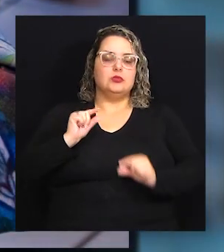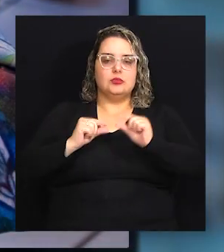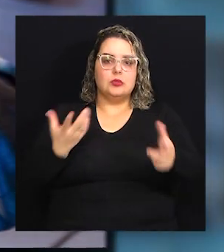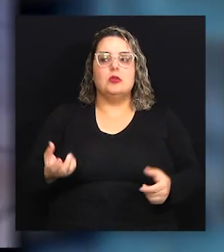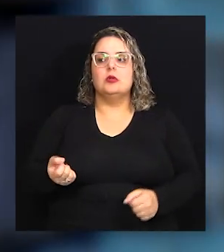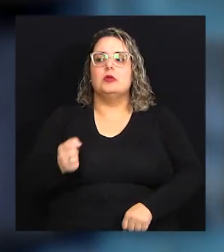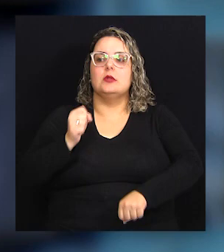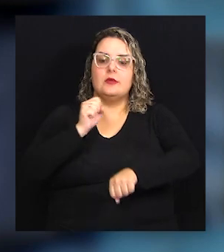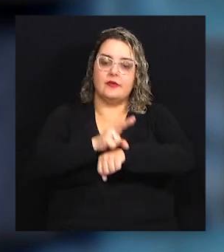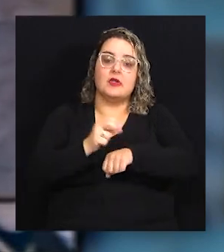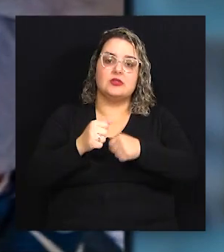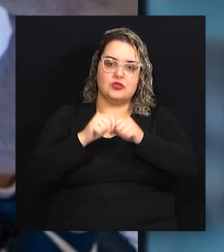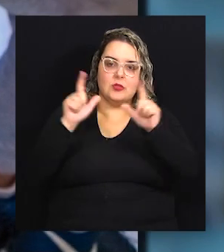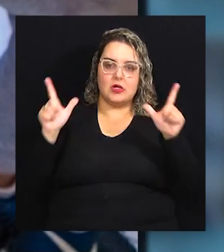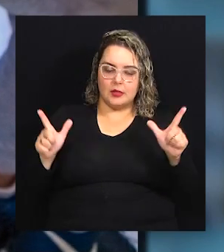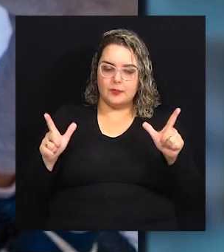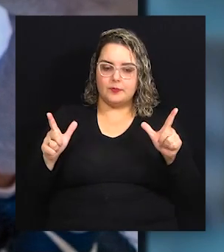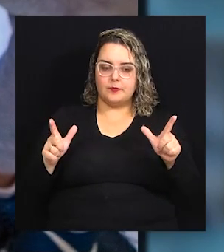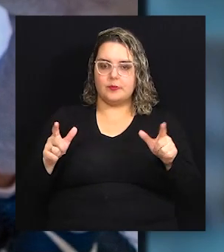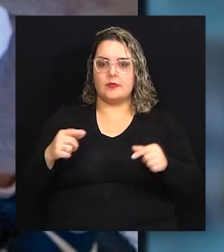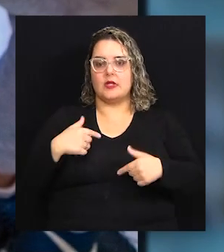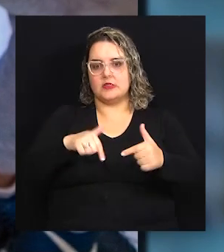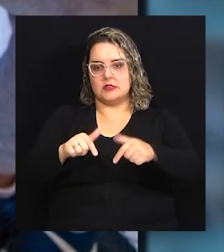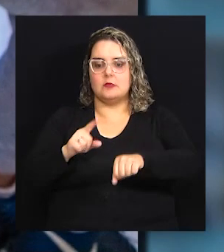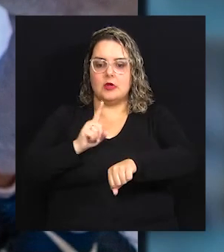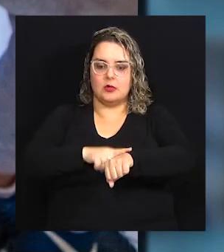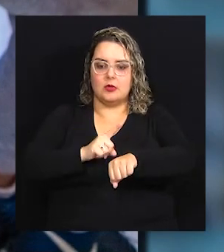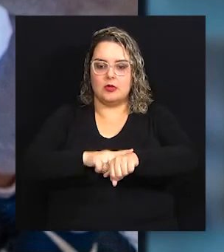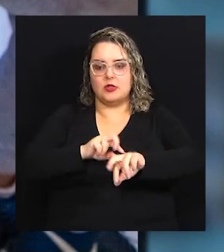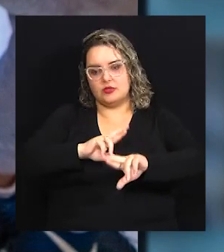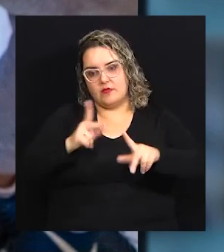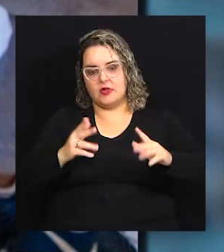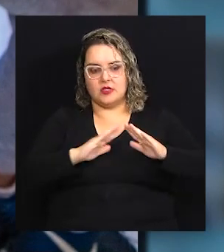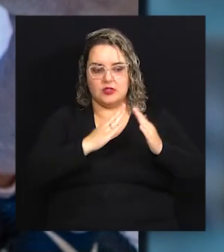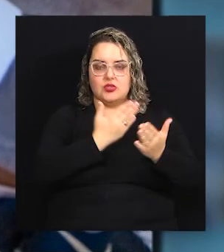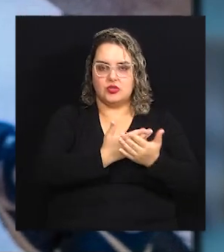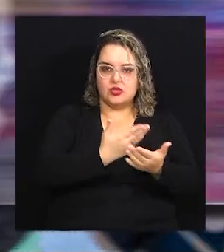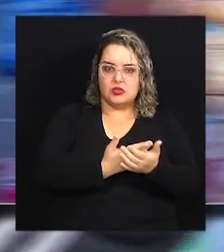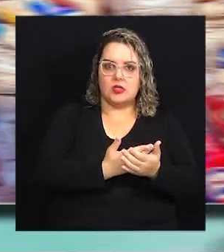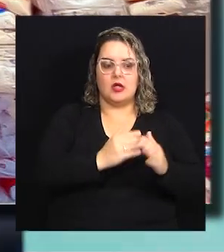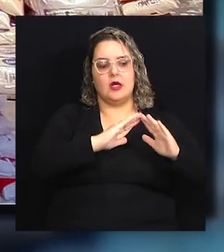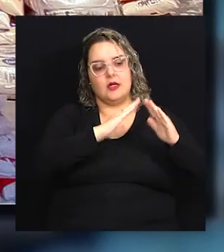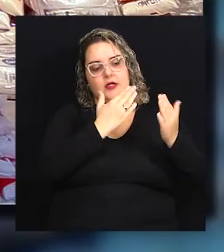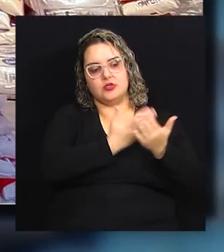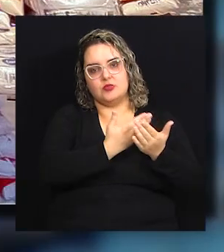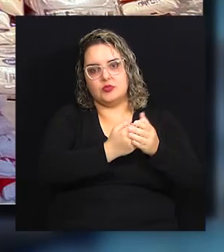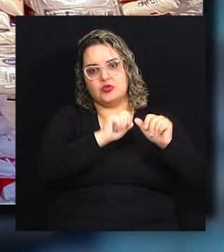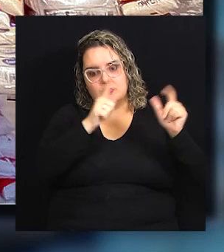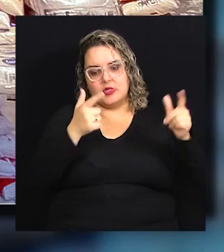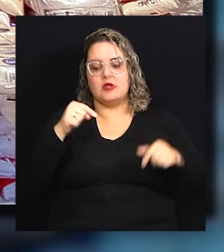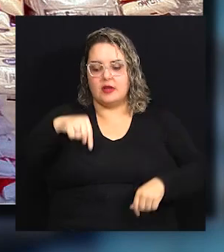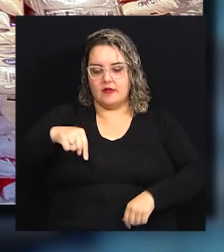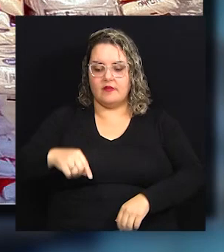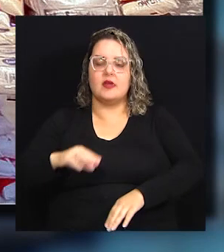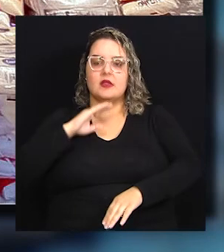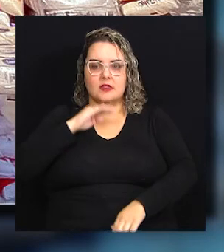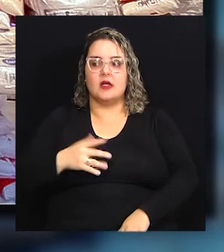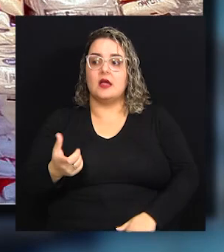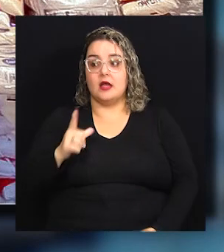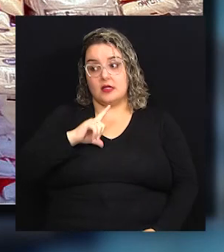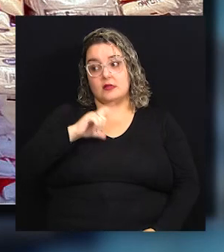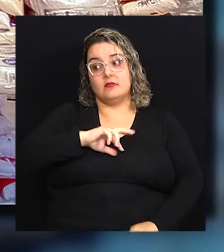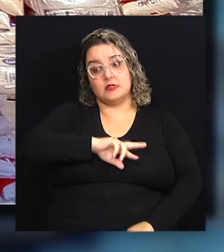ano. Então a gente tá com mais vagas na parte da manhã. Porque vocês trabalham contraturno, né? Sim, isso. As crianças que estudam de manhã vêm à tarde. Isso,